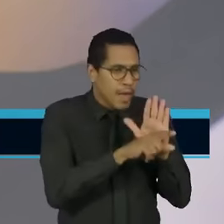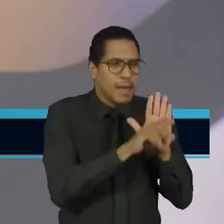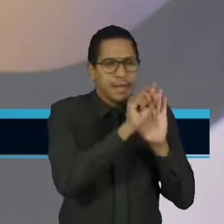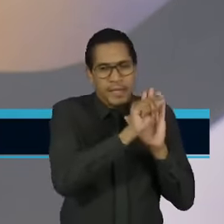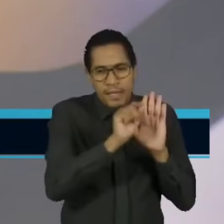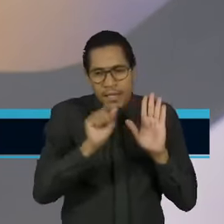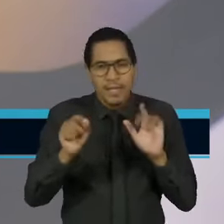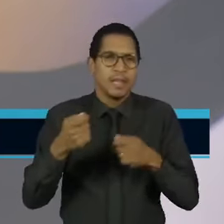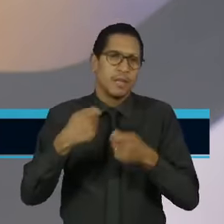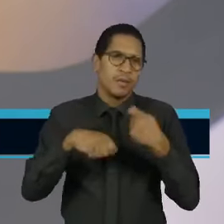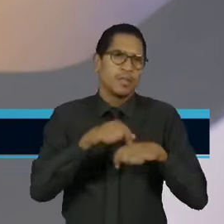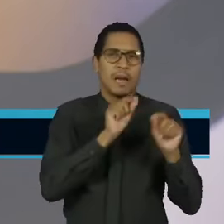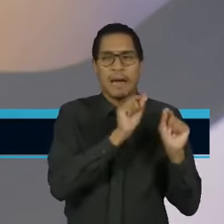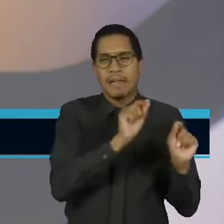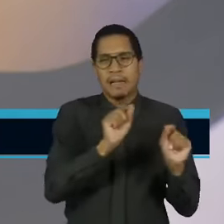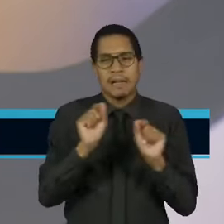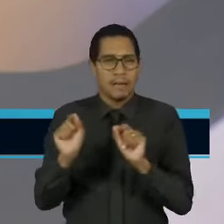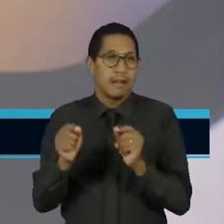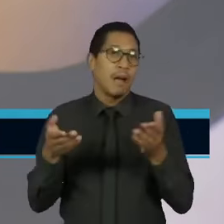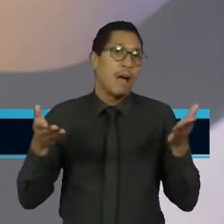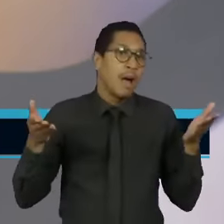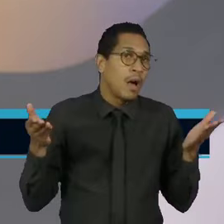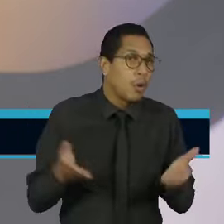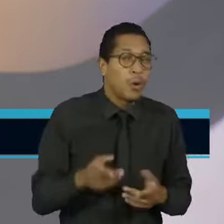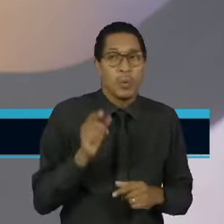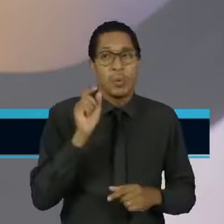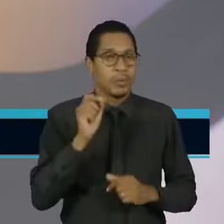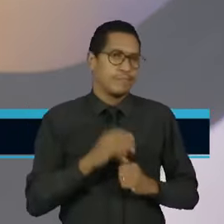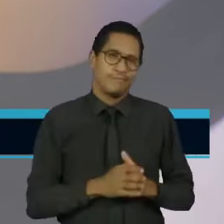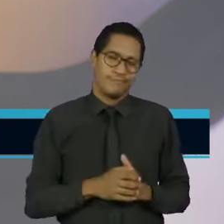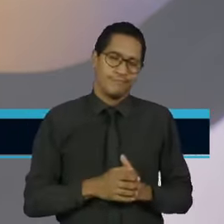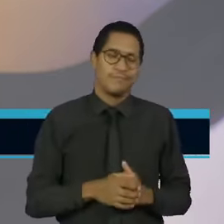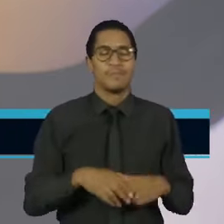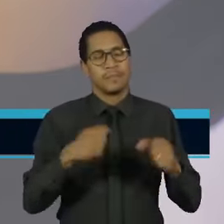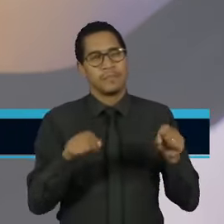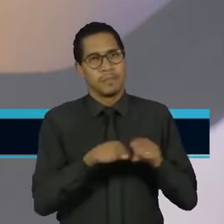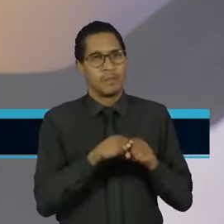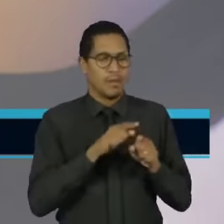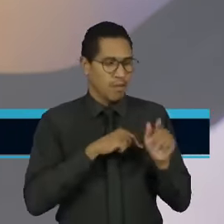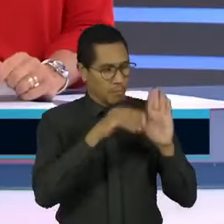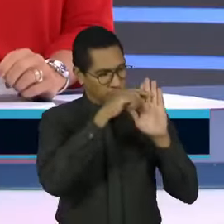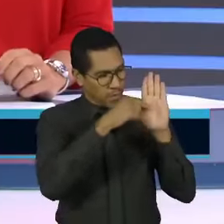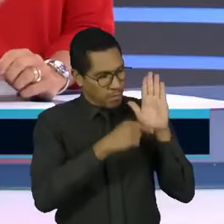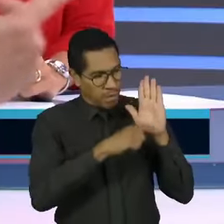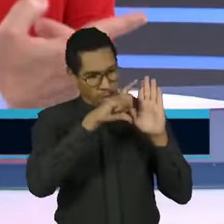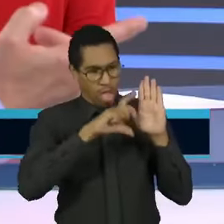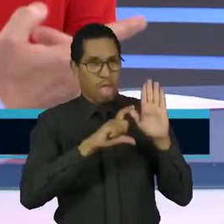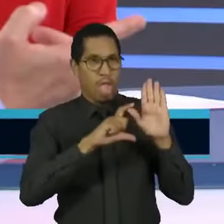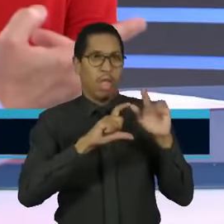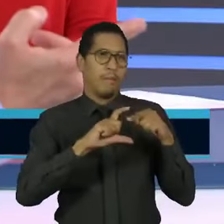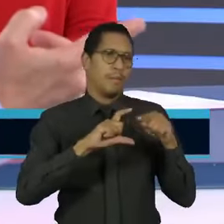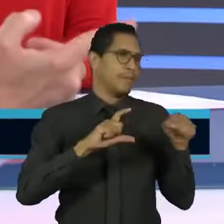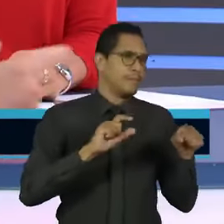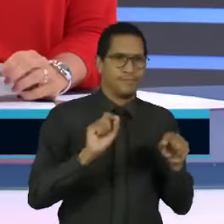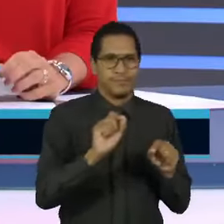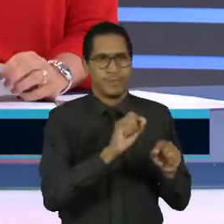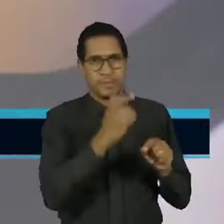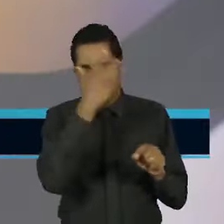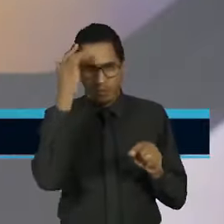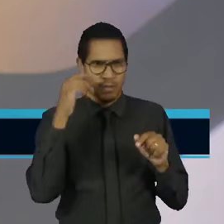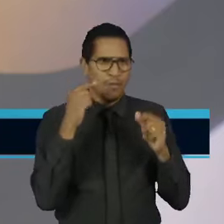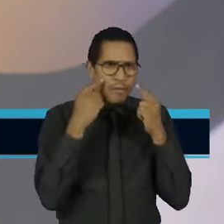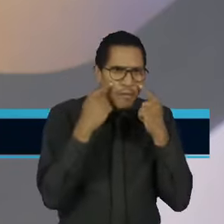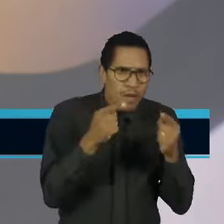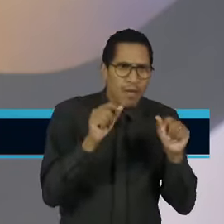um deles agora ele vai ter que negociar mais numa posição de maior fraqueza porque a popularidade dele tá